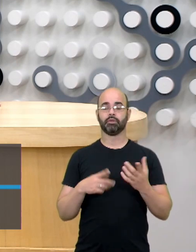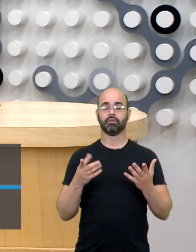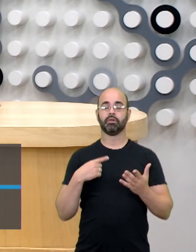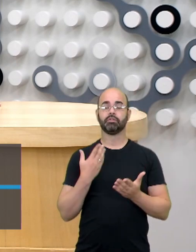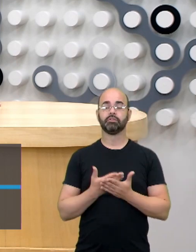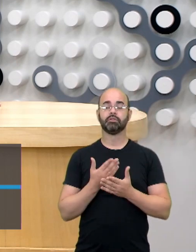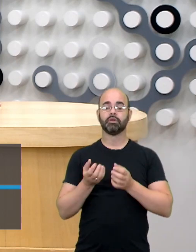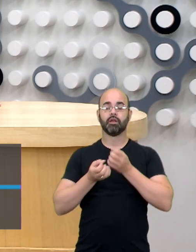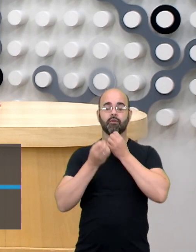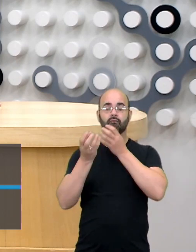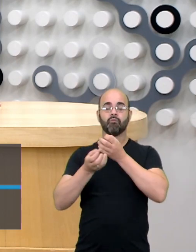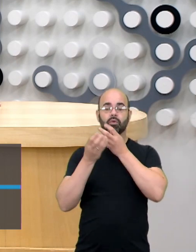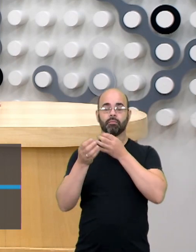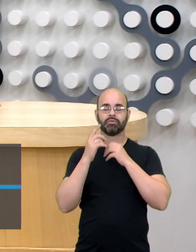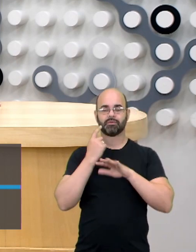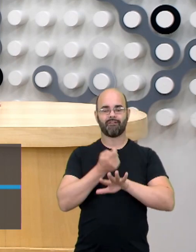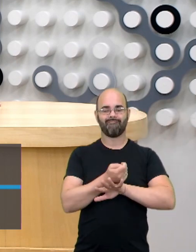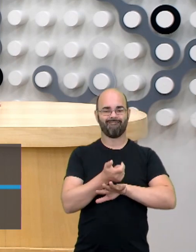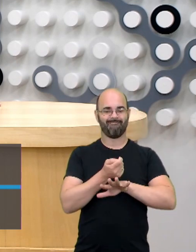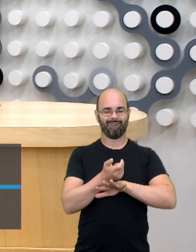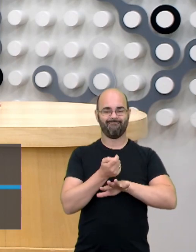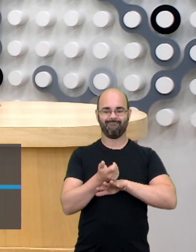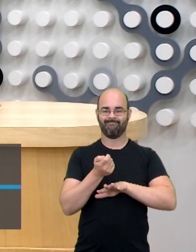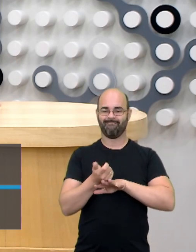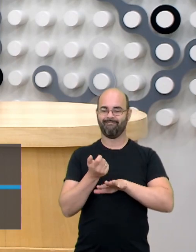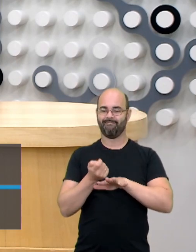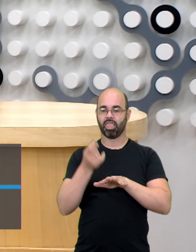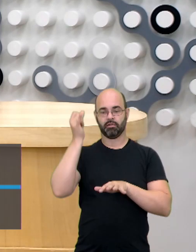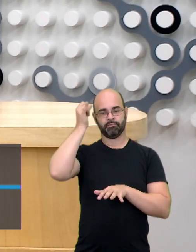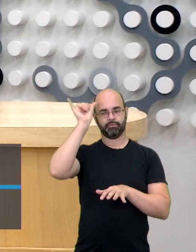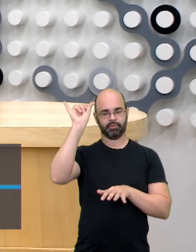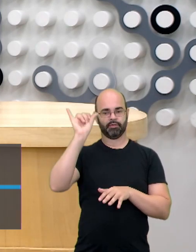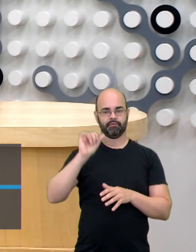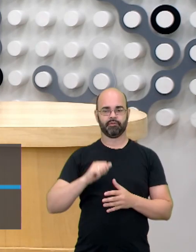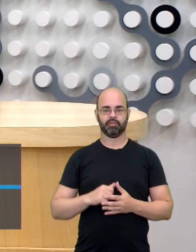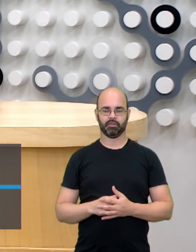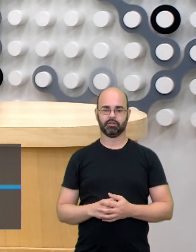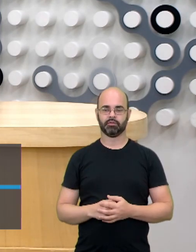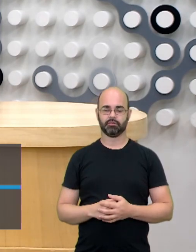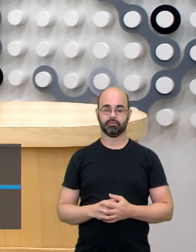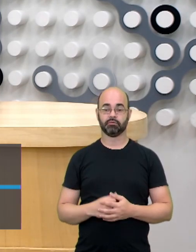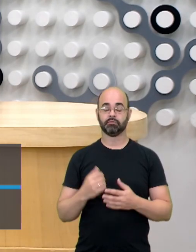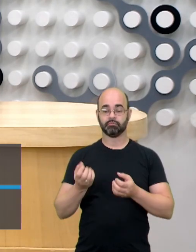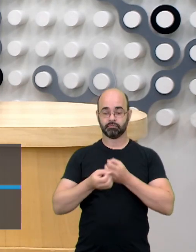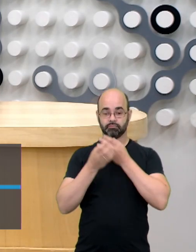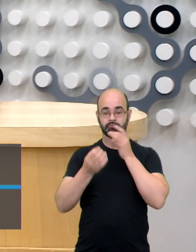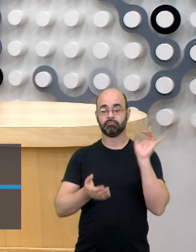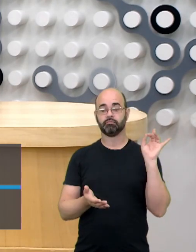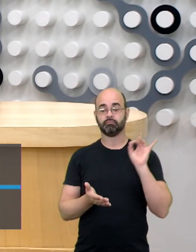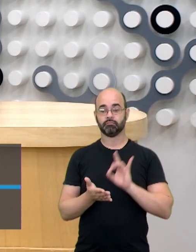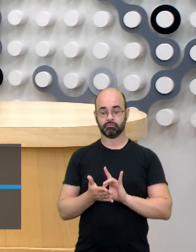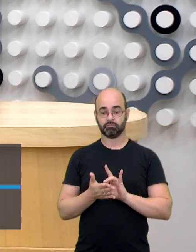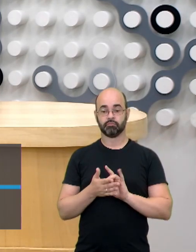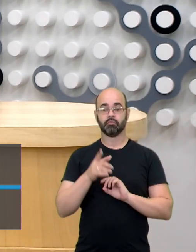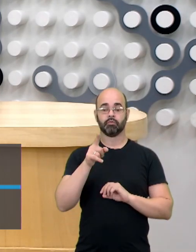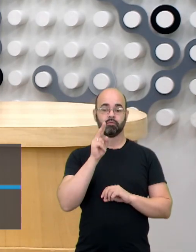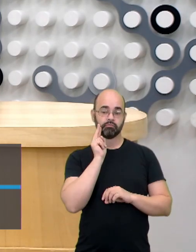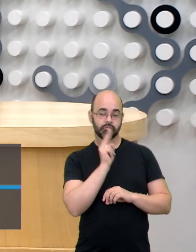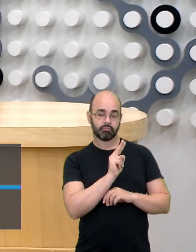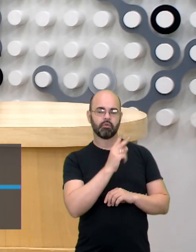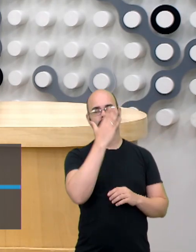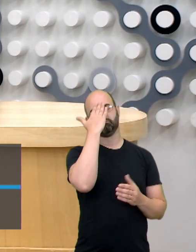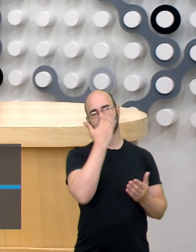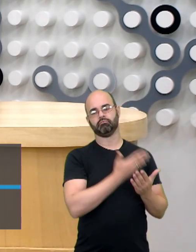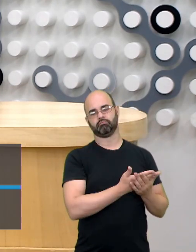né? Não ter aí os fake news, ter aí os dados verdadeiros para você saber que você está lá, né, tendo informações corretas, tá